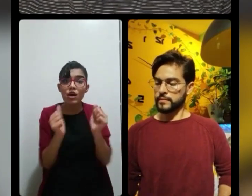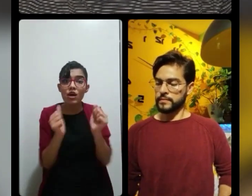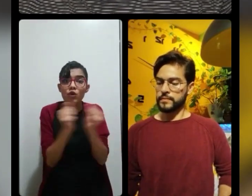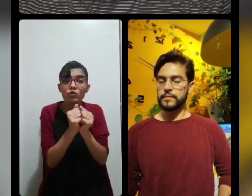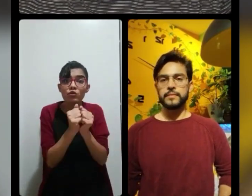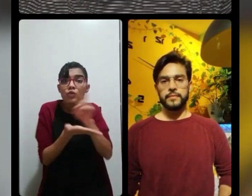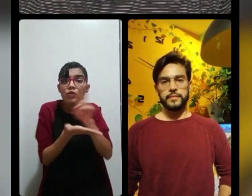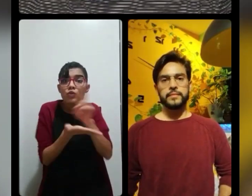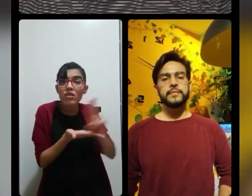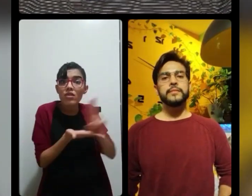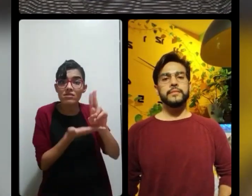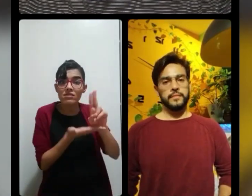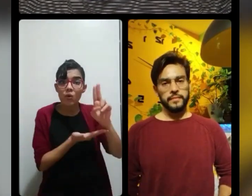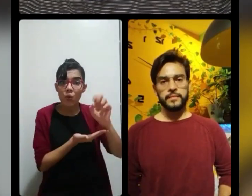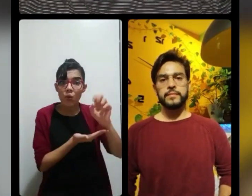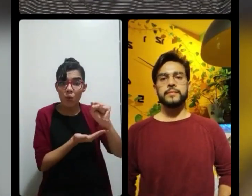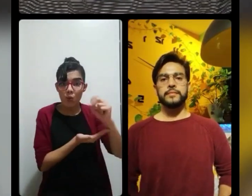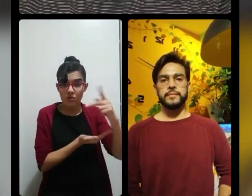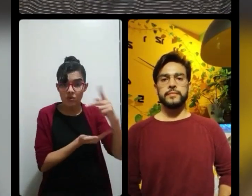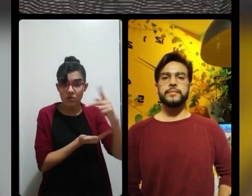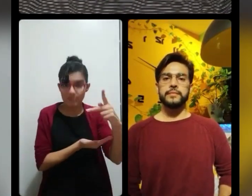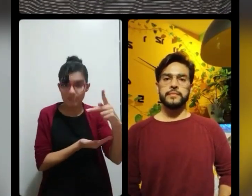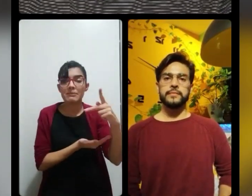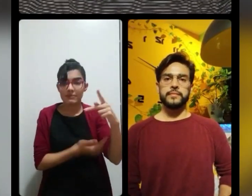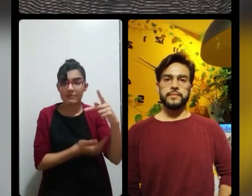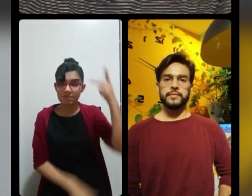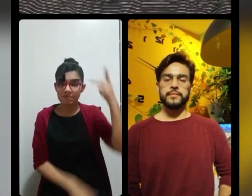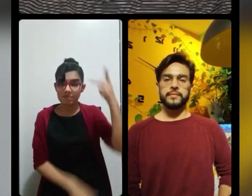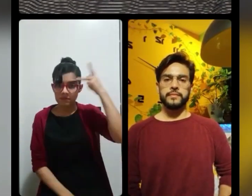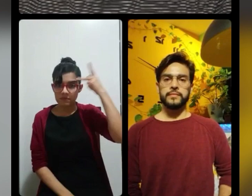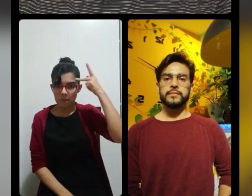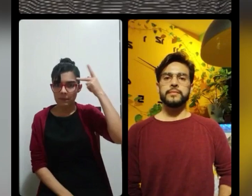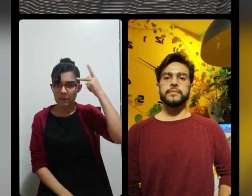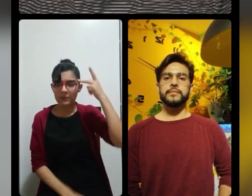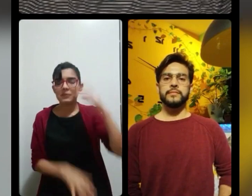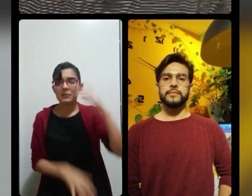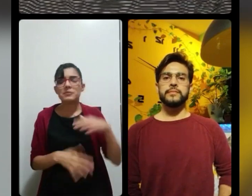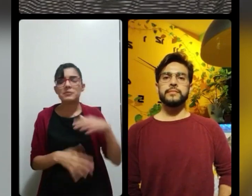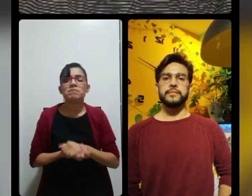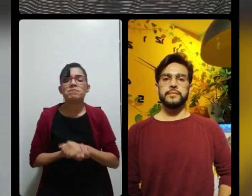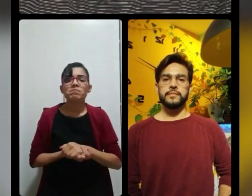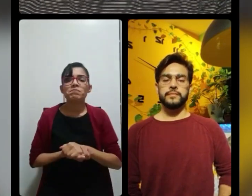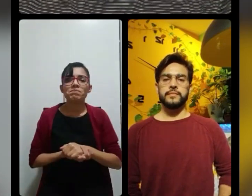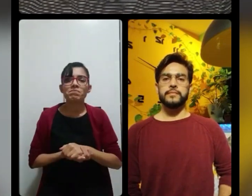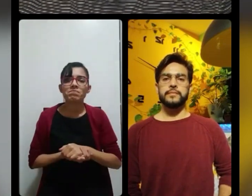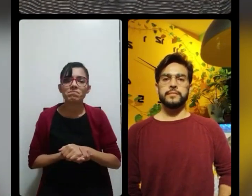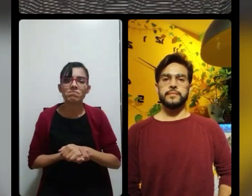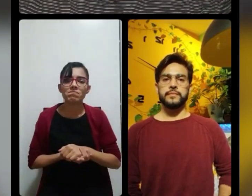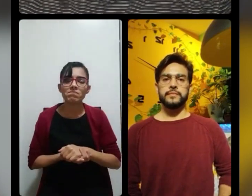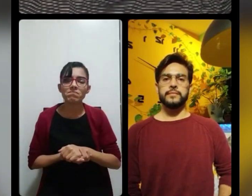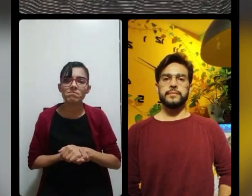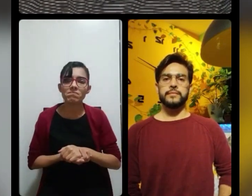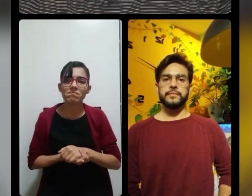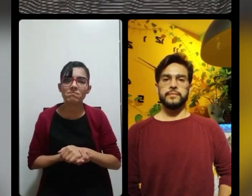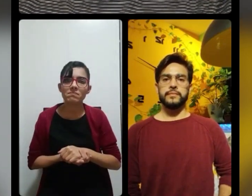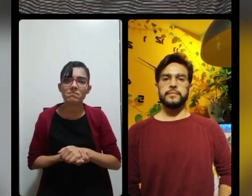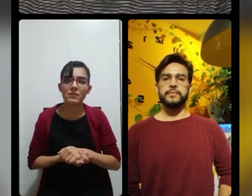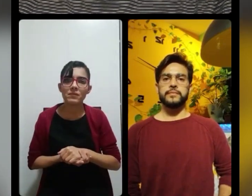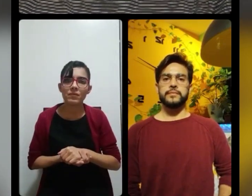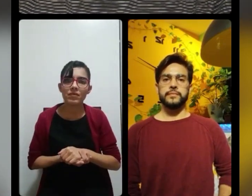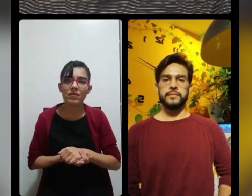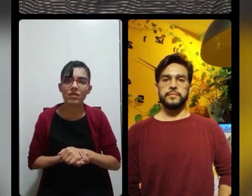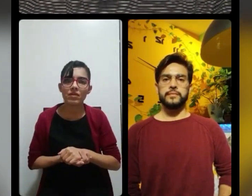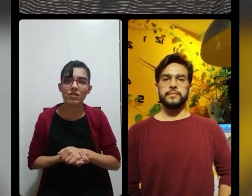de consagração, né? A USP editou vários livros de Cascudo, e depois agora na Global,